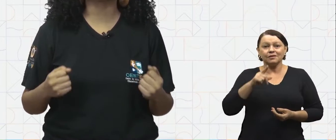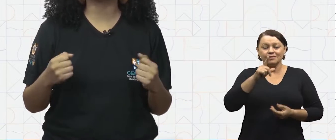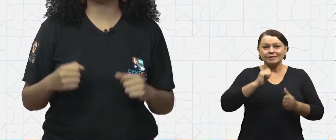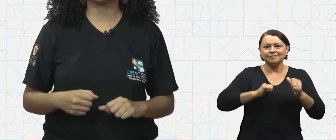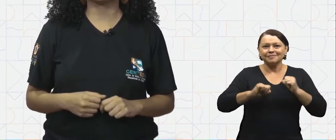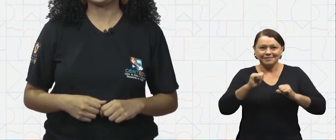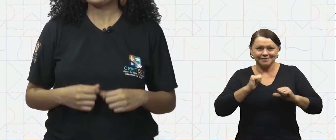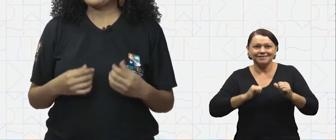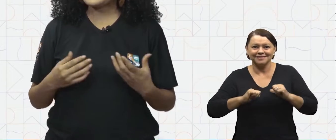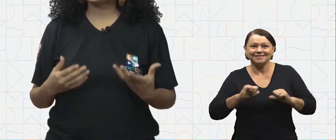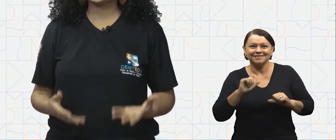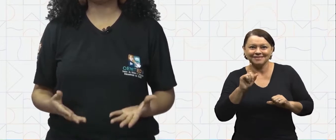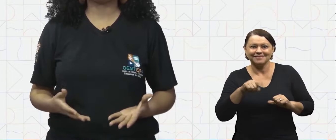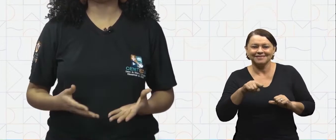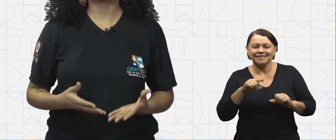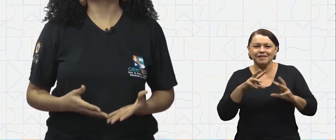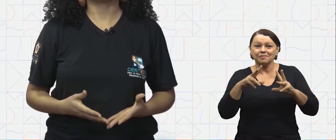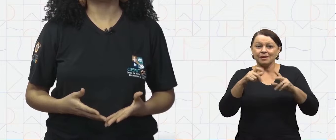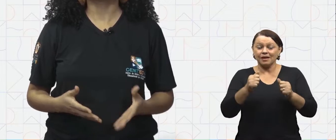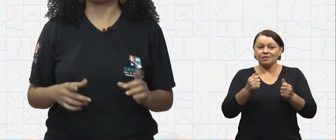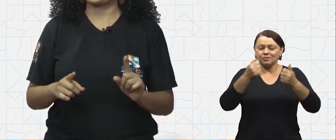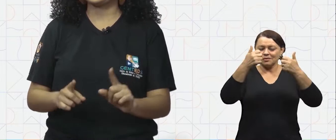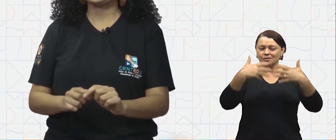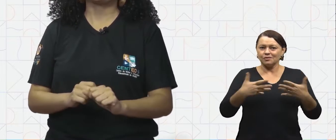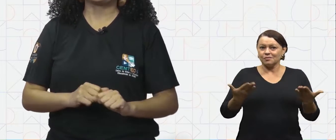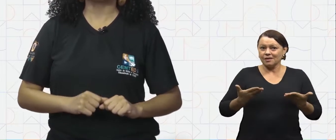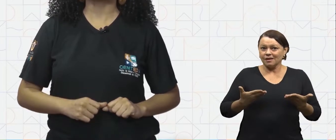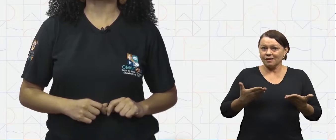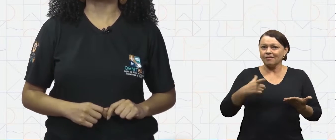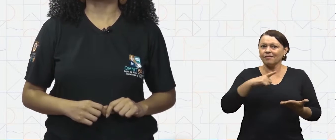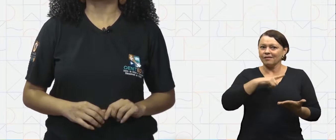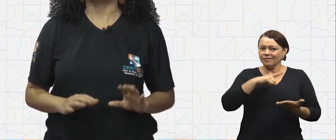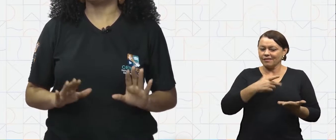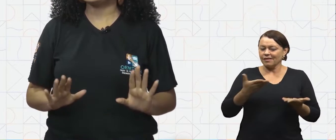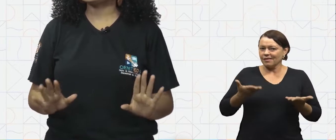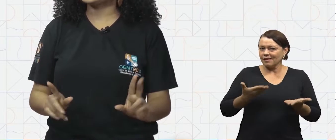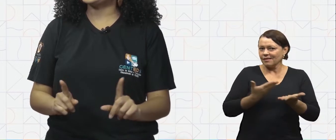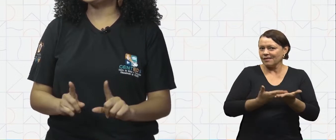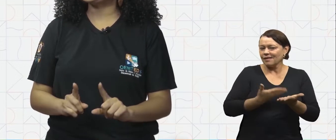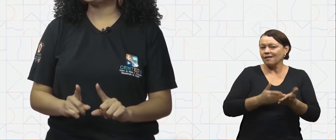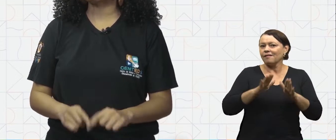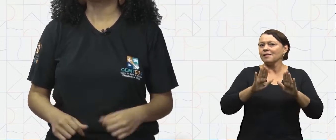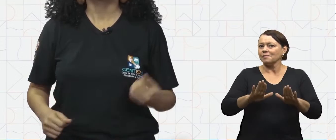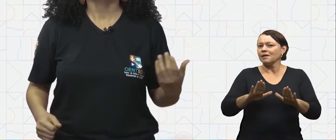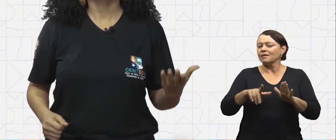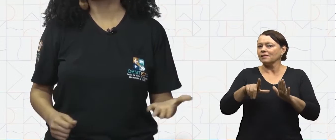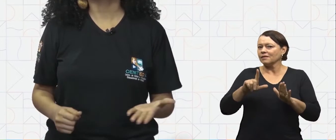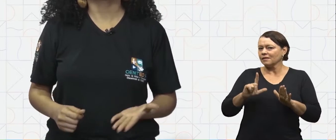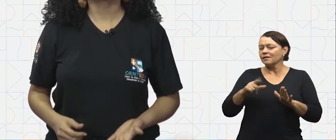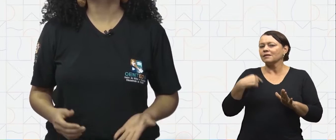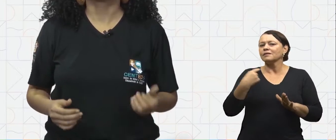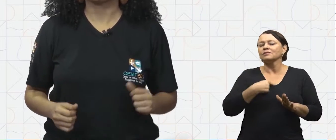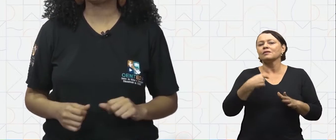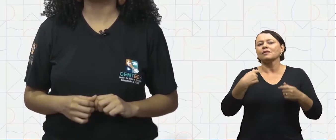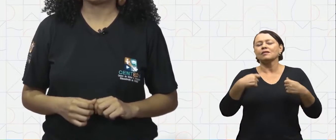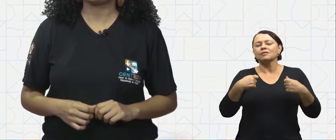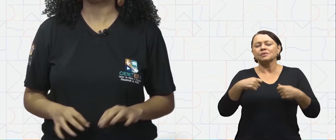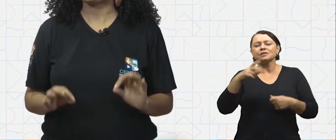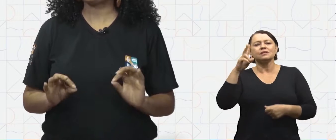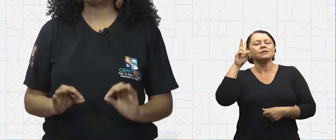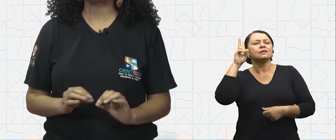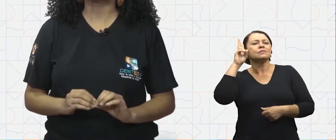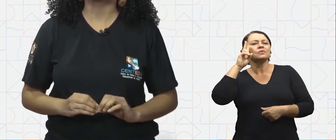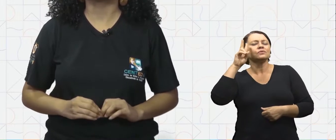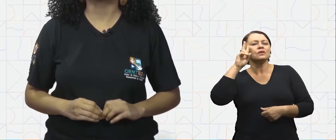está ansioso para tudo que lhe contei que acontecerá por aqui. Mas antes, nós iremos